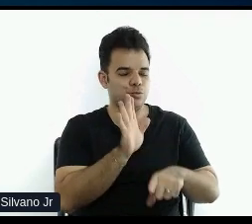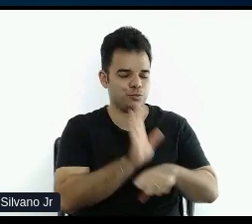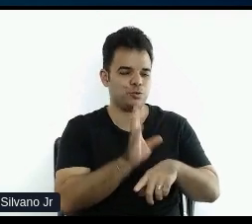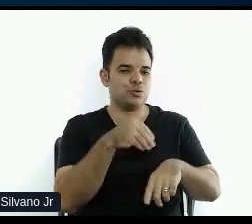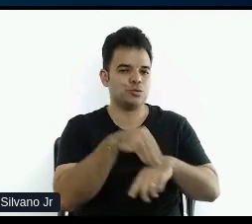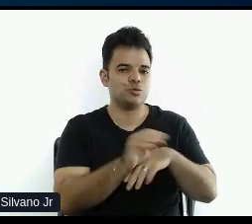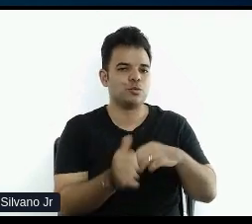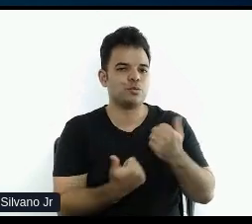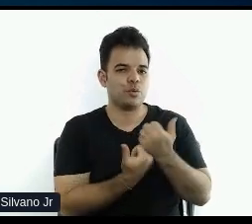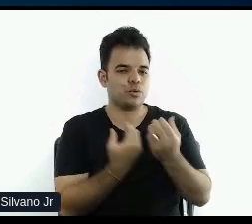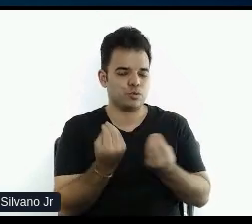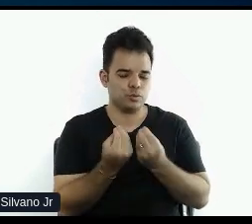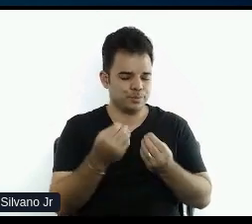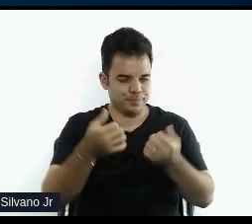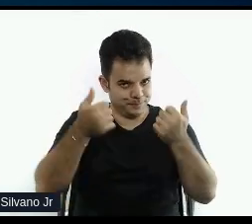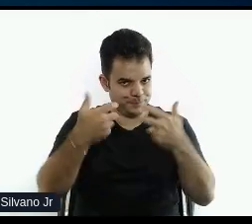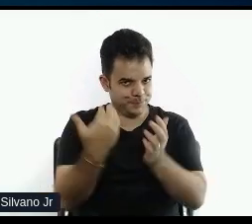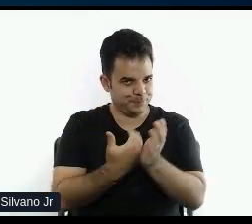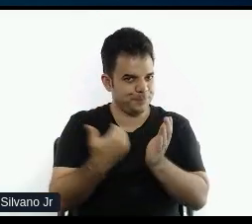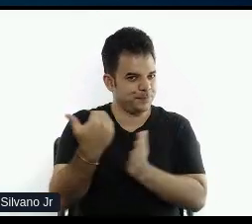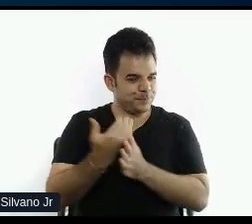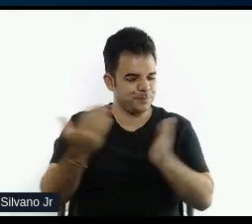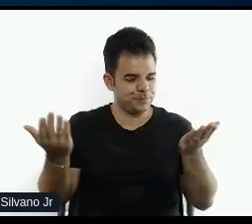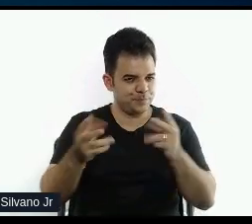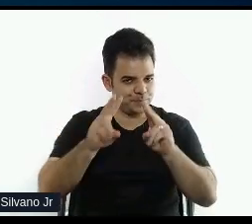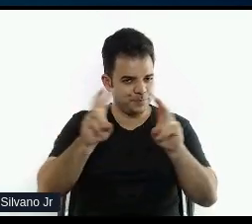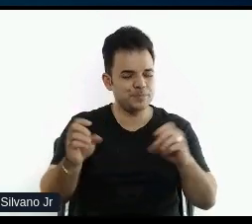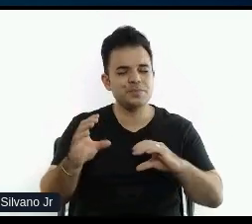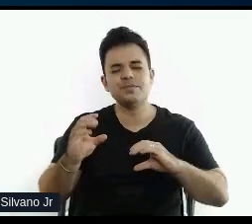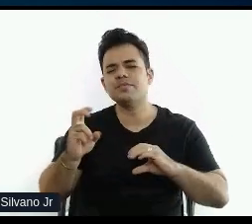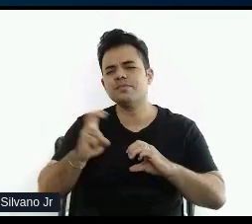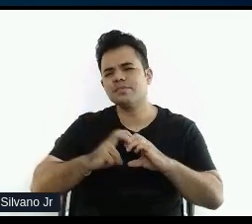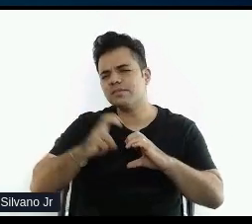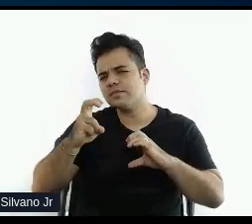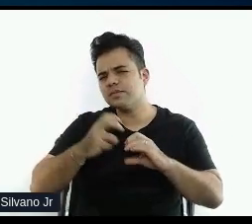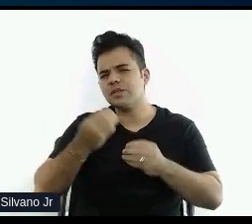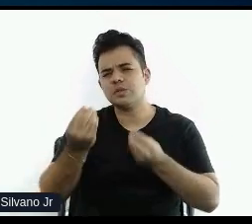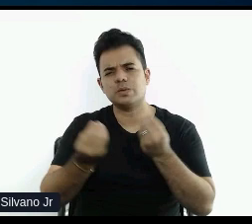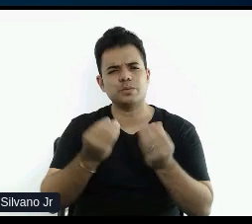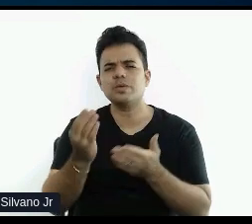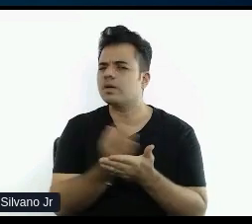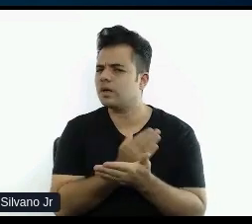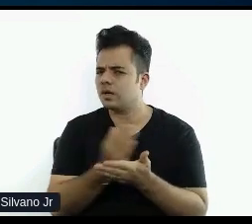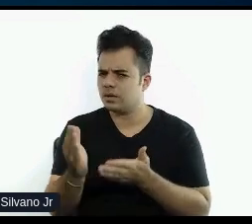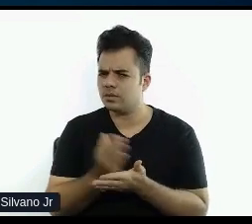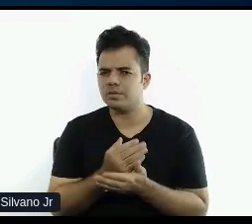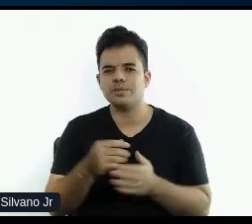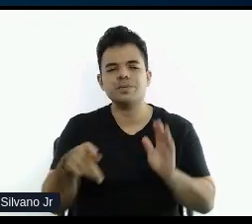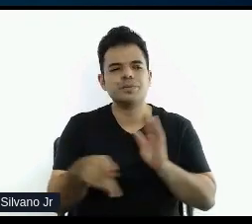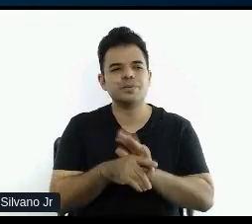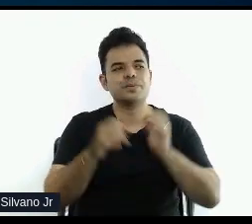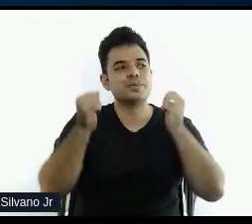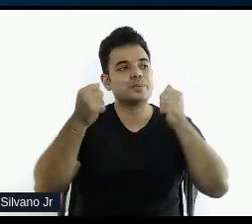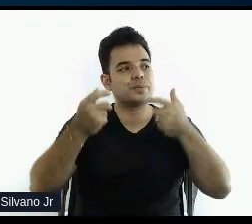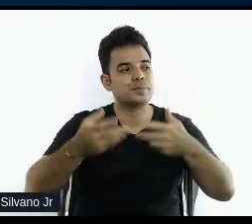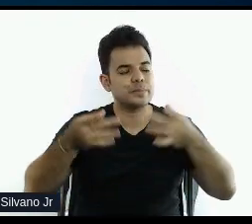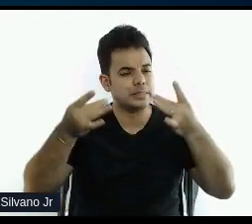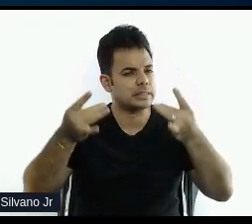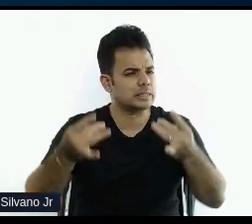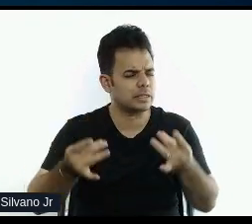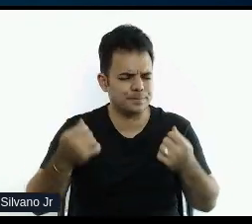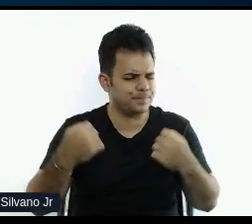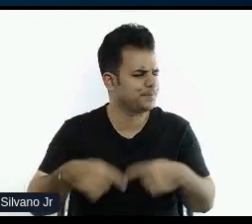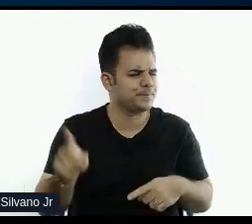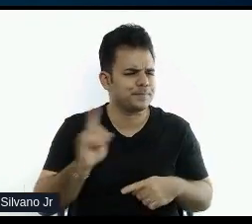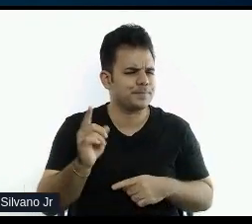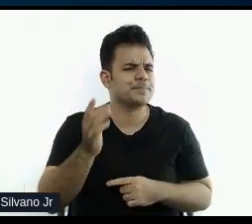sobre isso. Então, olhando aí para o chat GPT, né? Acho que para alguns não precisaria nem de uma explicação, um tema que está